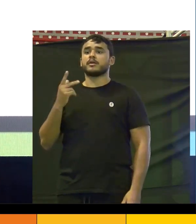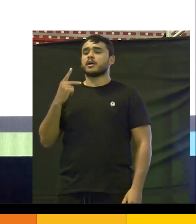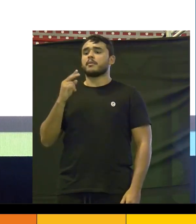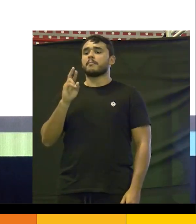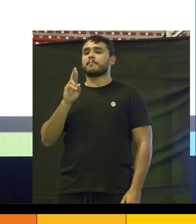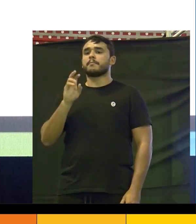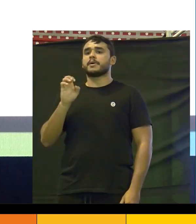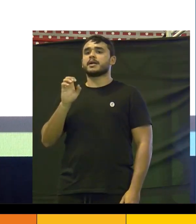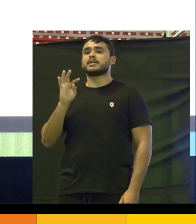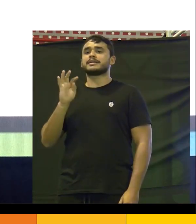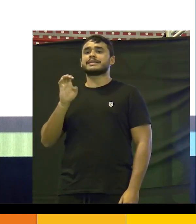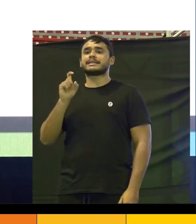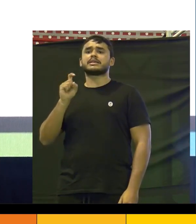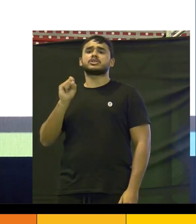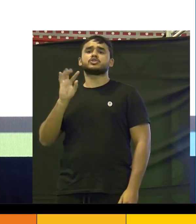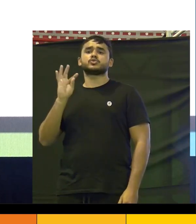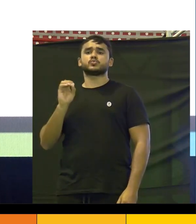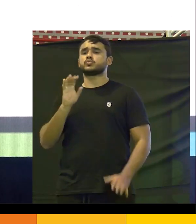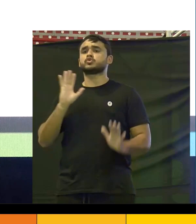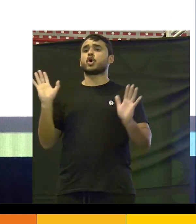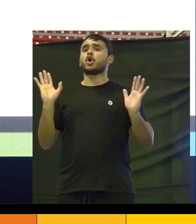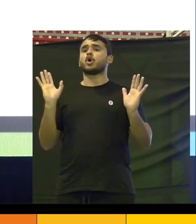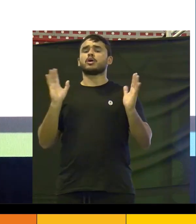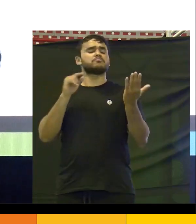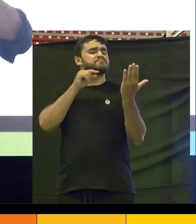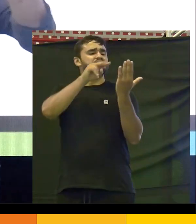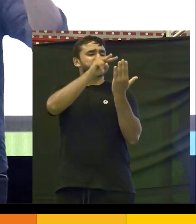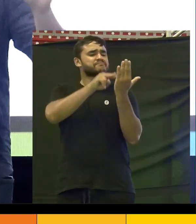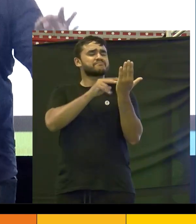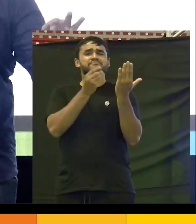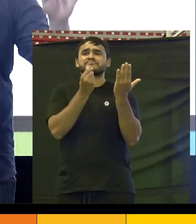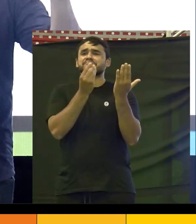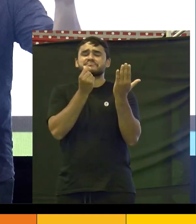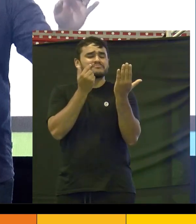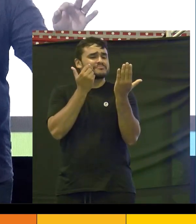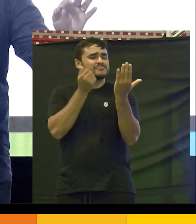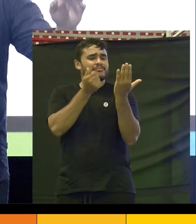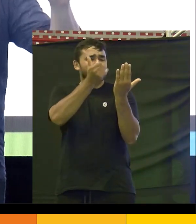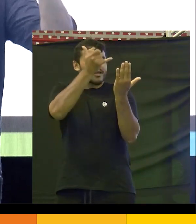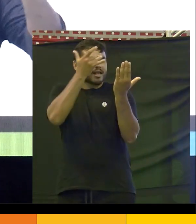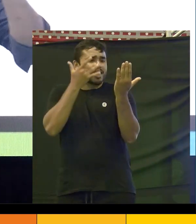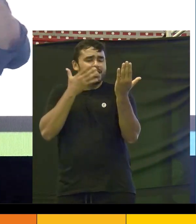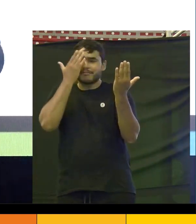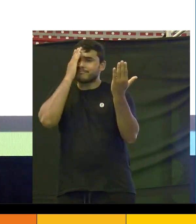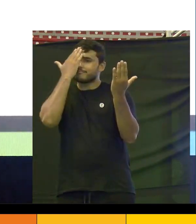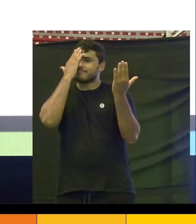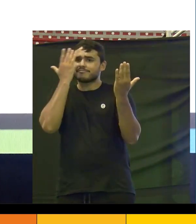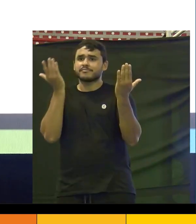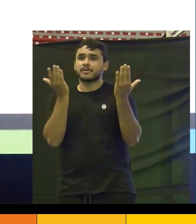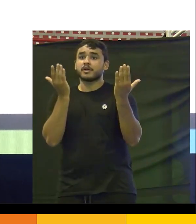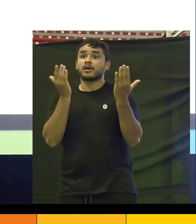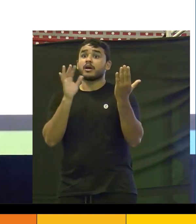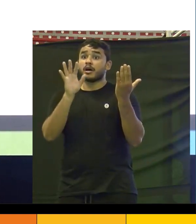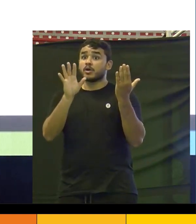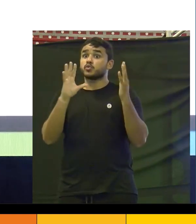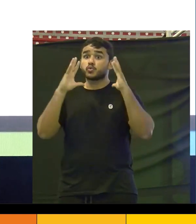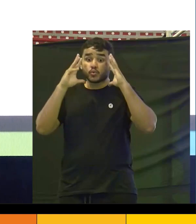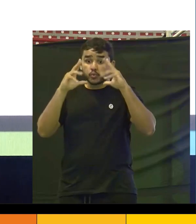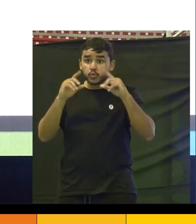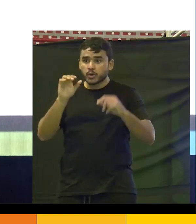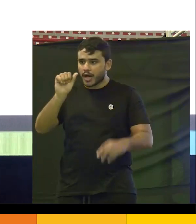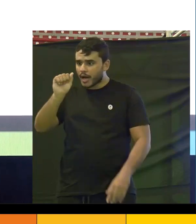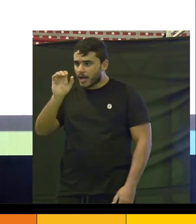é. Hoje, certo? Entendam, as questões do Enem, as informações que